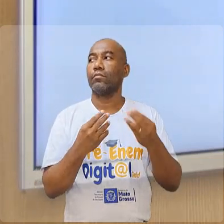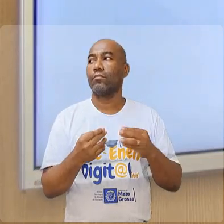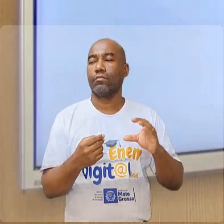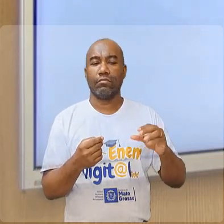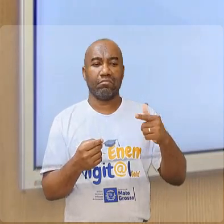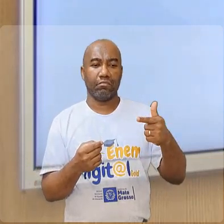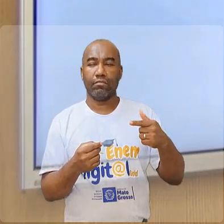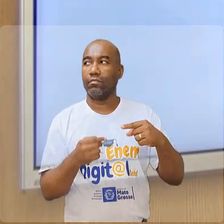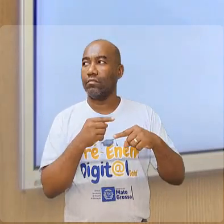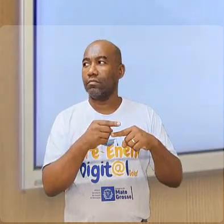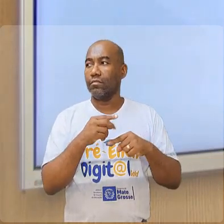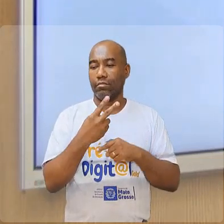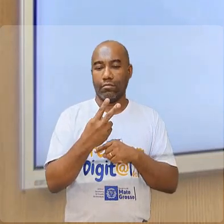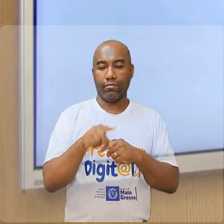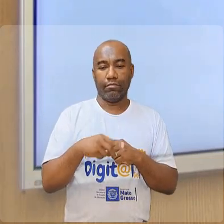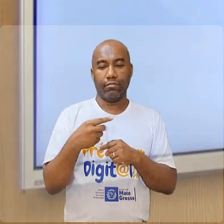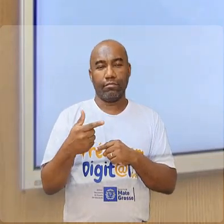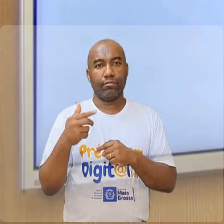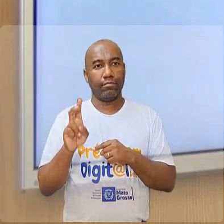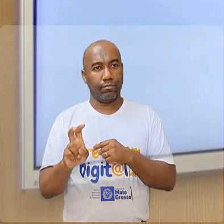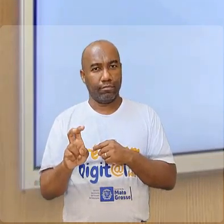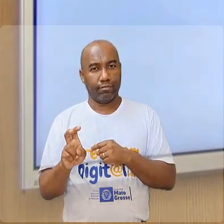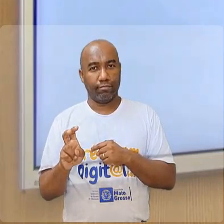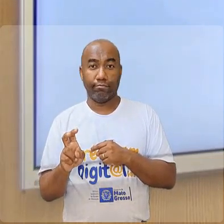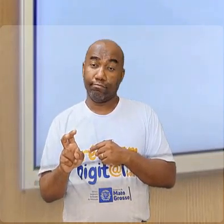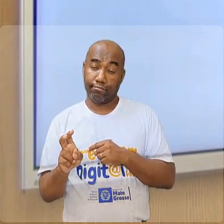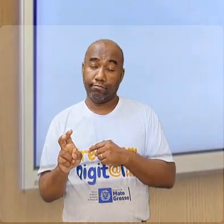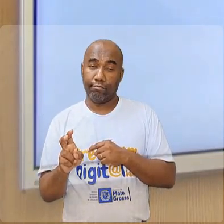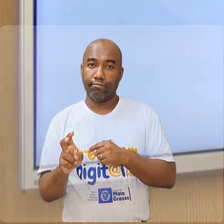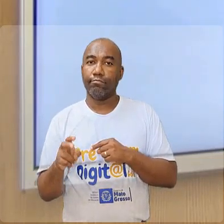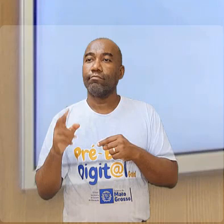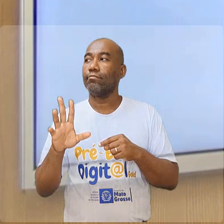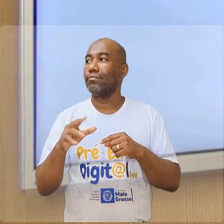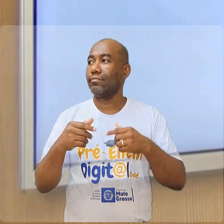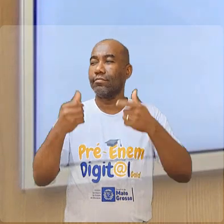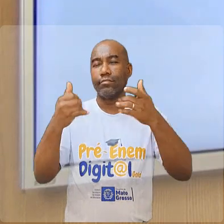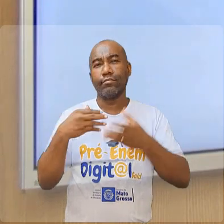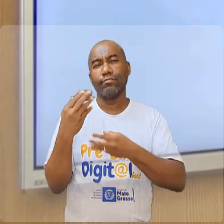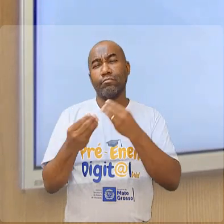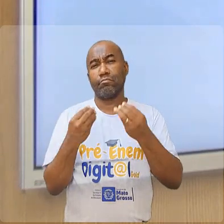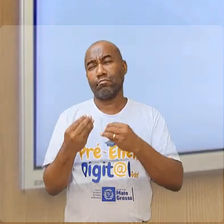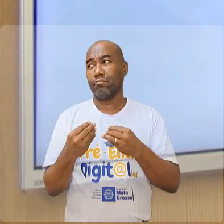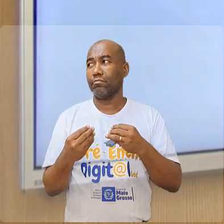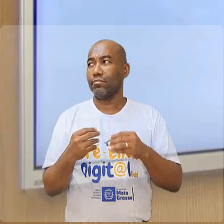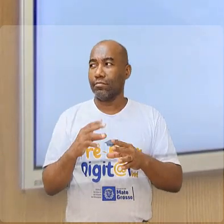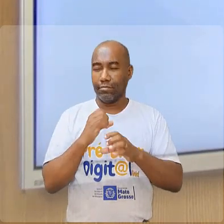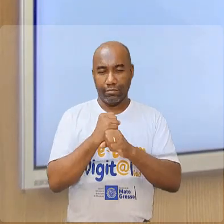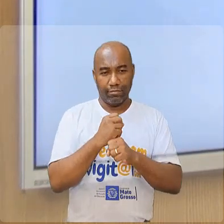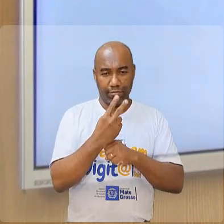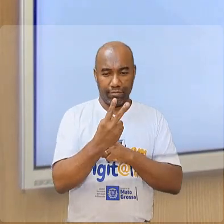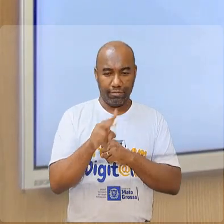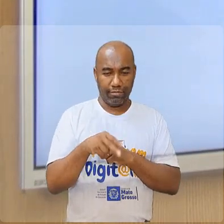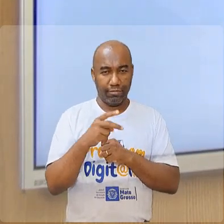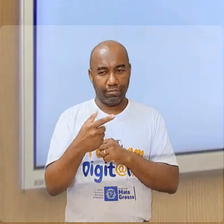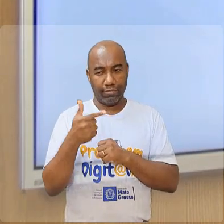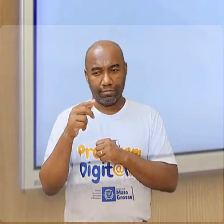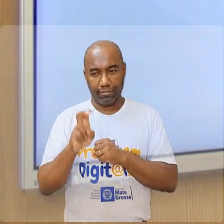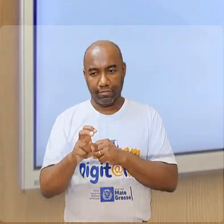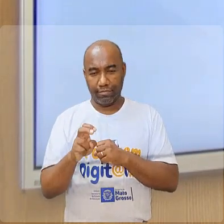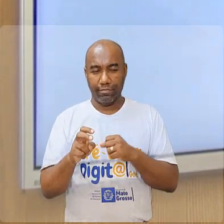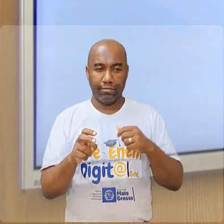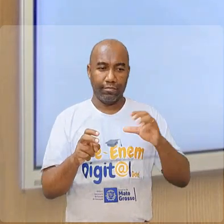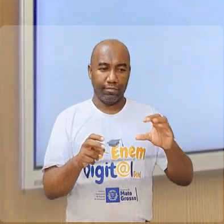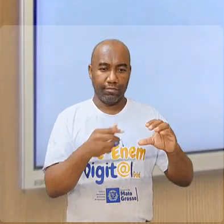0,9 vai me dar 2,25 um número que é o quadrado da 2,25 uma coisa você pode